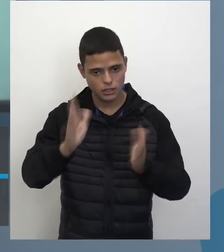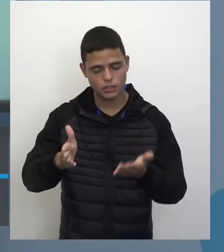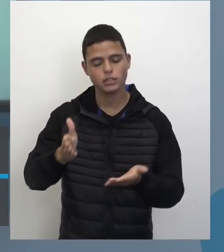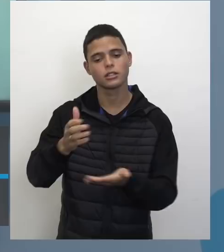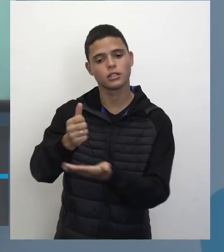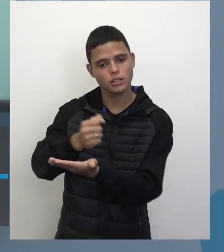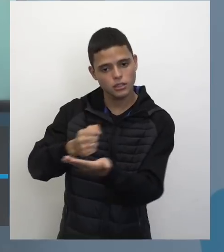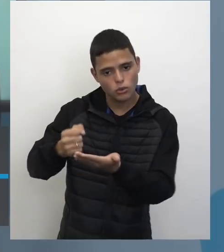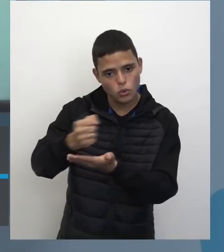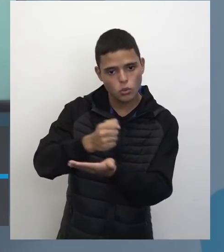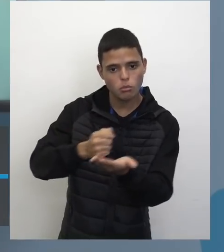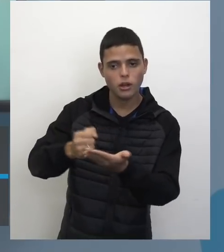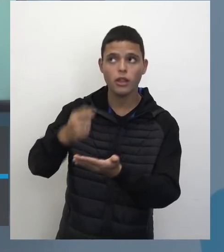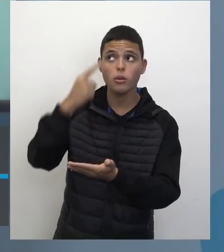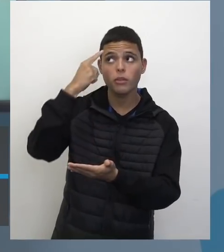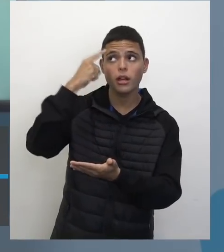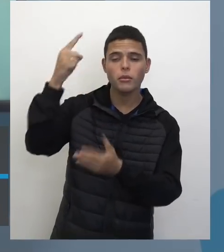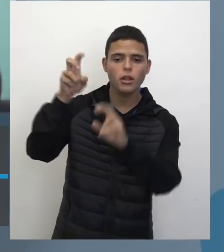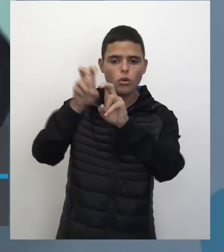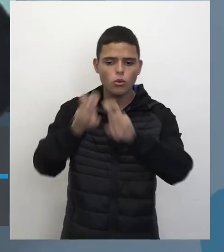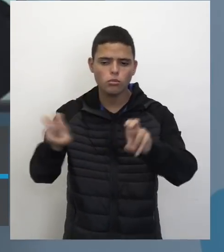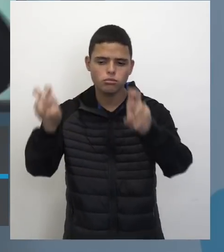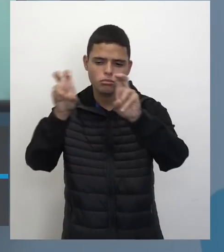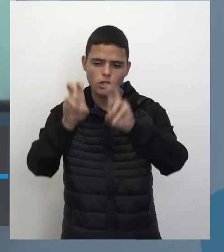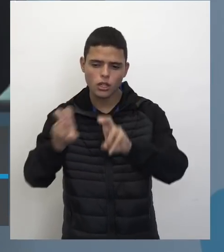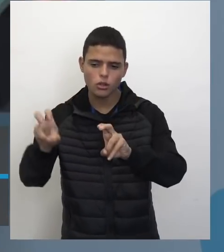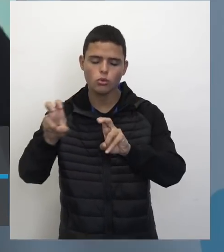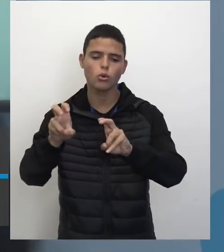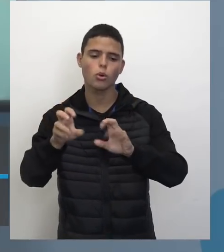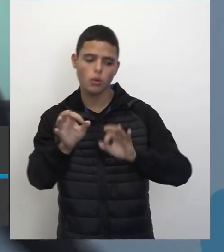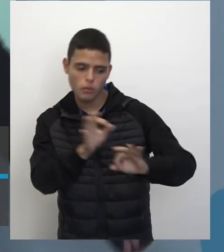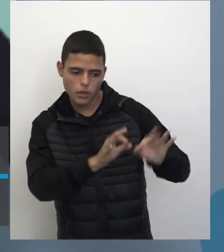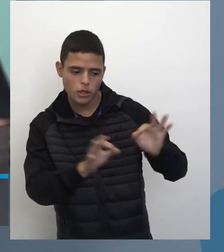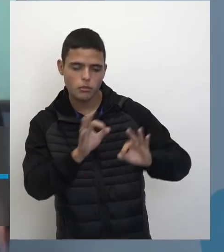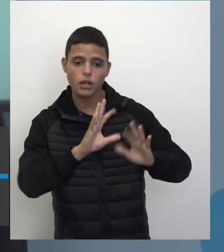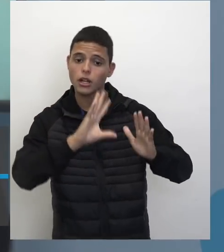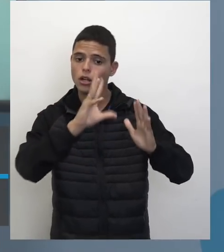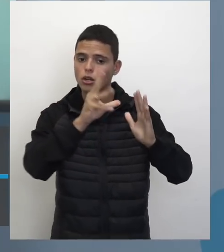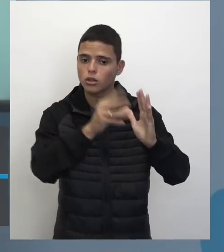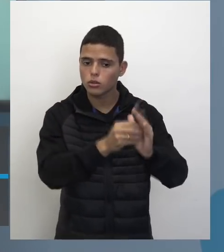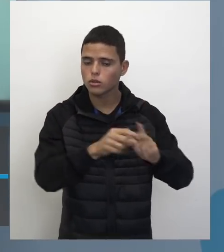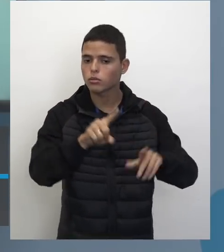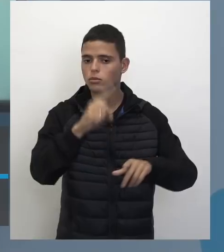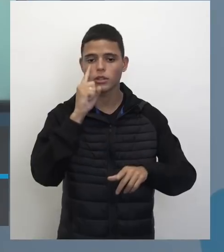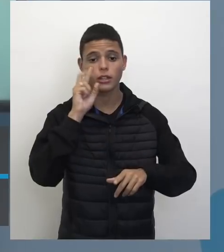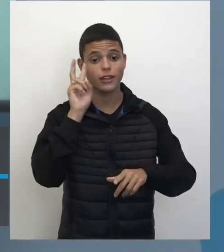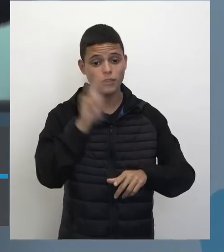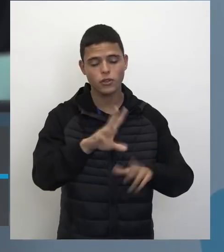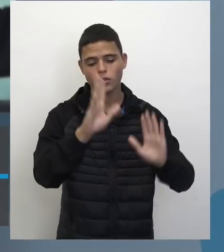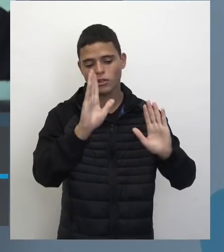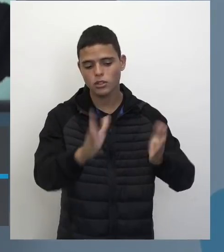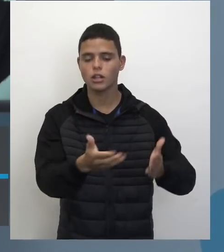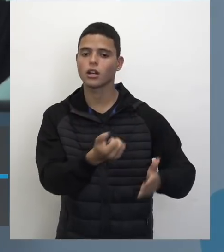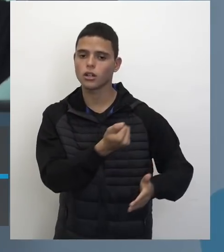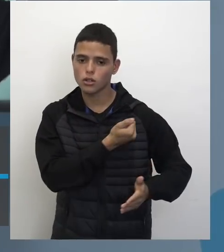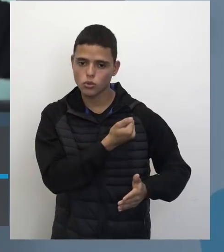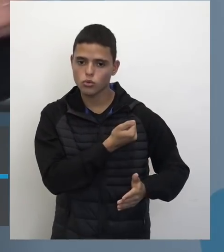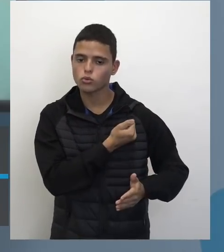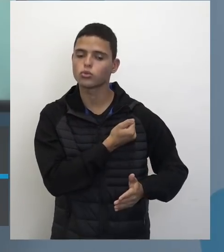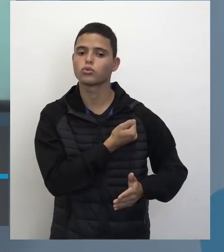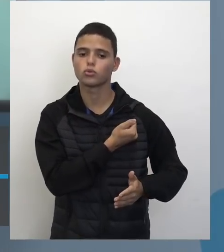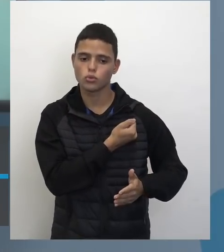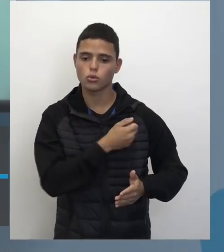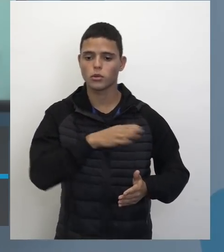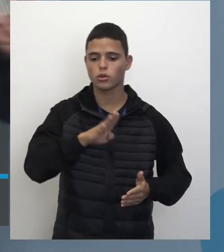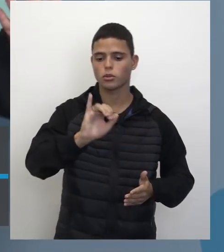pensamento computacional, então como o computador faz todo esse processo. A gente viu números binários, aí você fala, pô, a gente não viu, mas em algum momento da nossa vida,